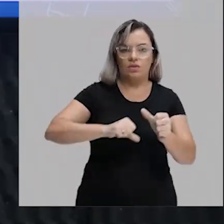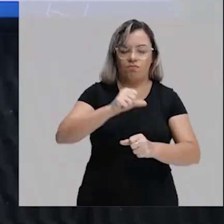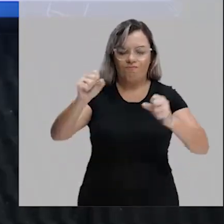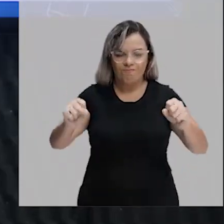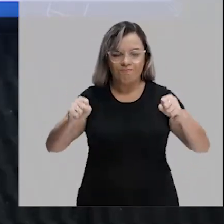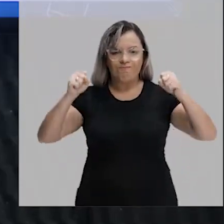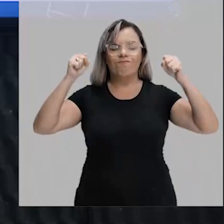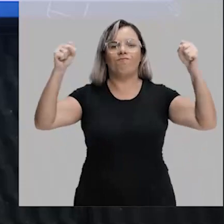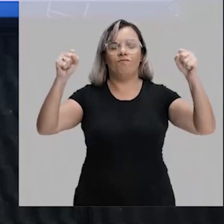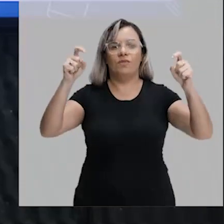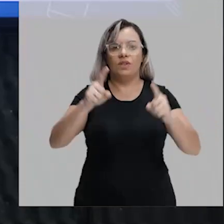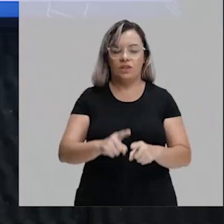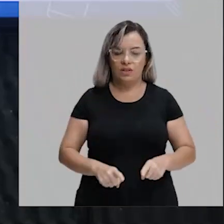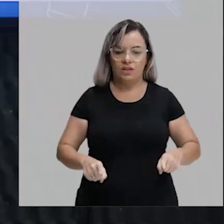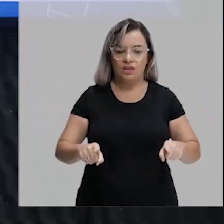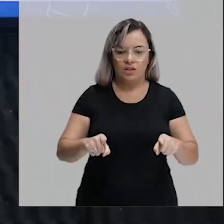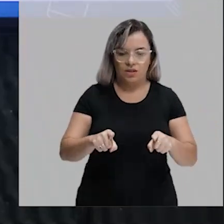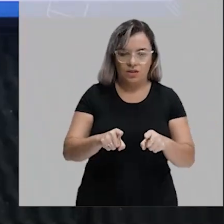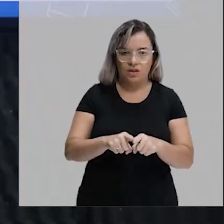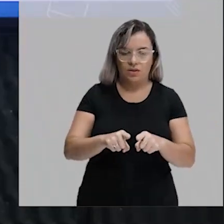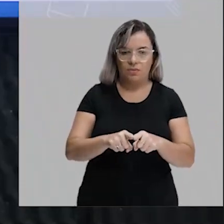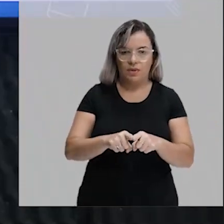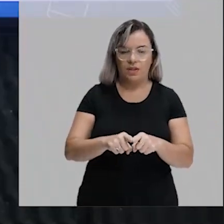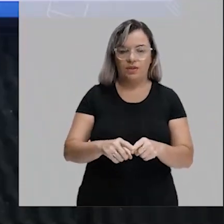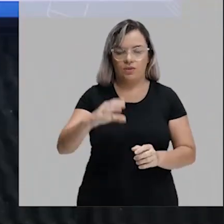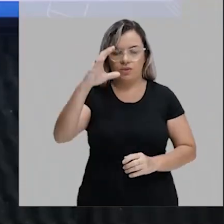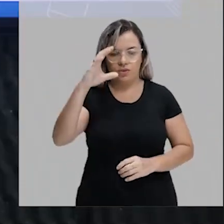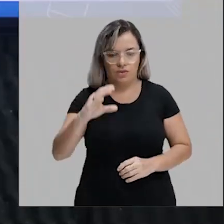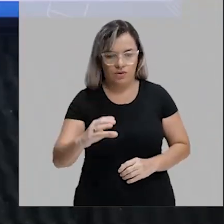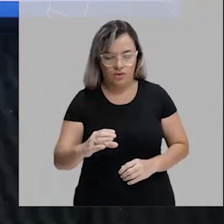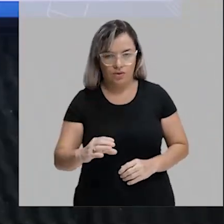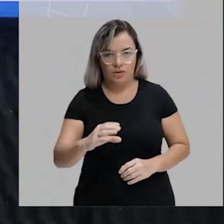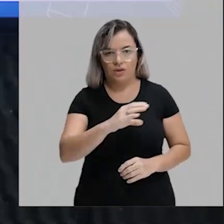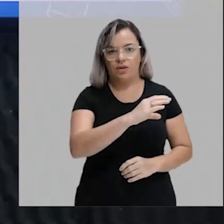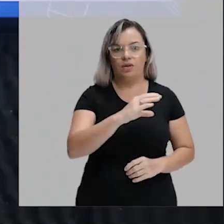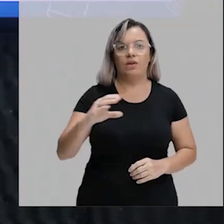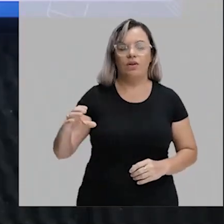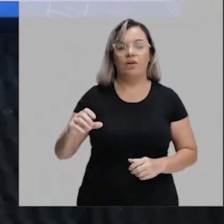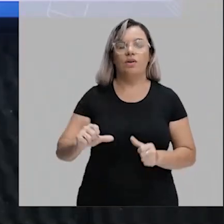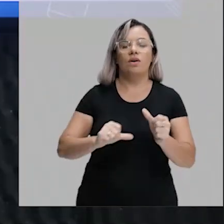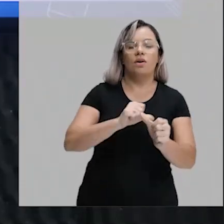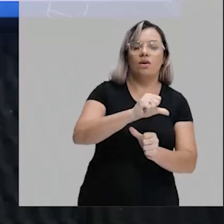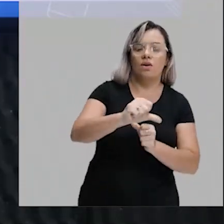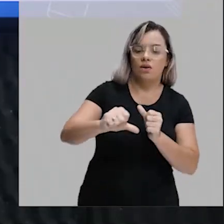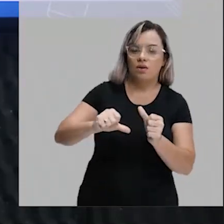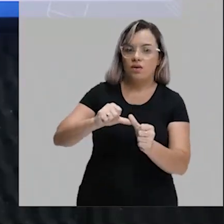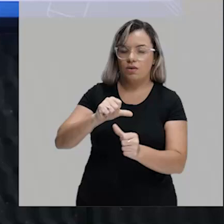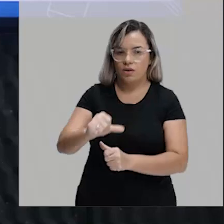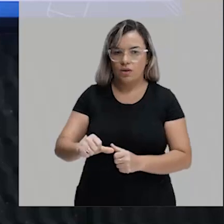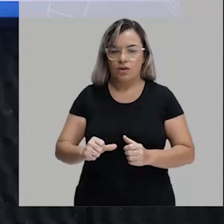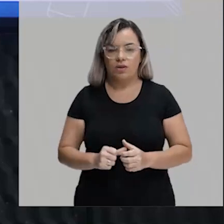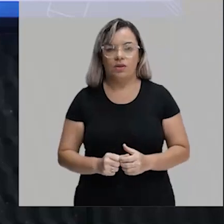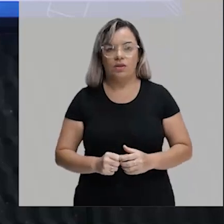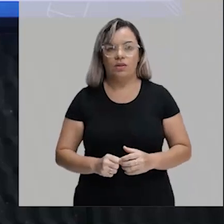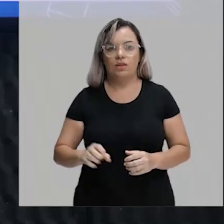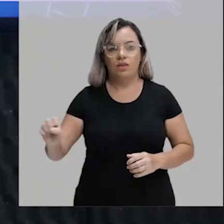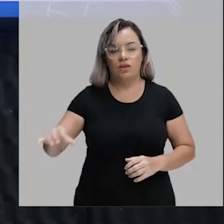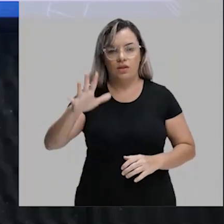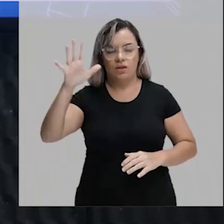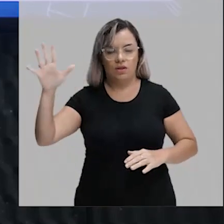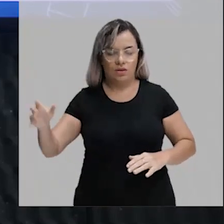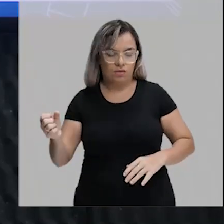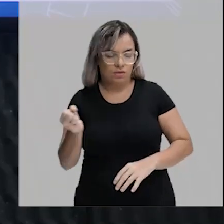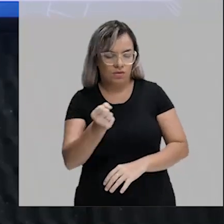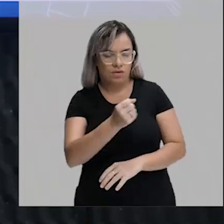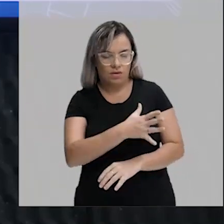da contra-reforma católica. E uma das grandes transformações nessa Europa moderna foi o movimento da